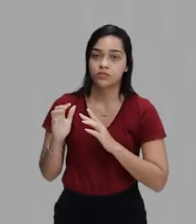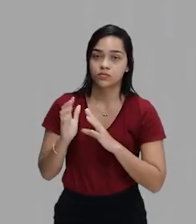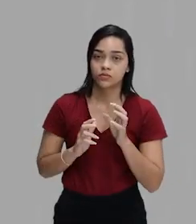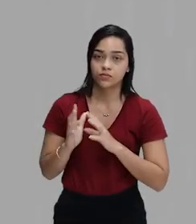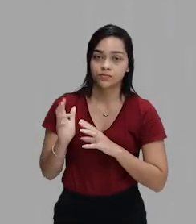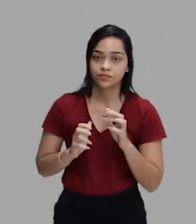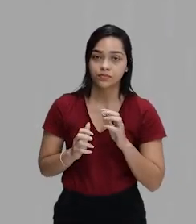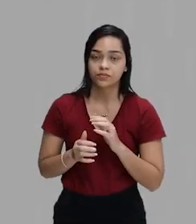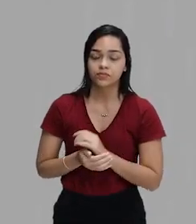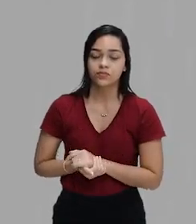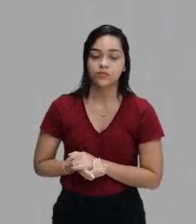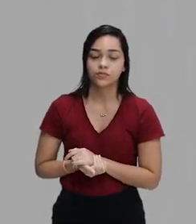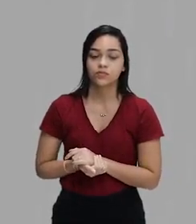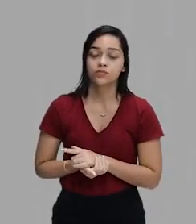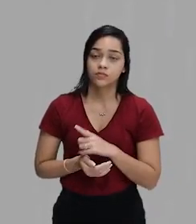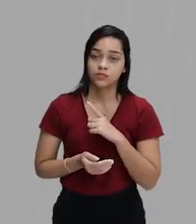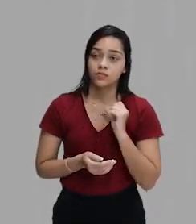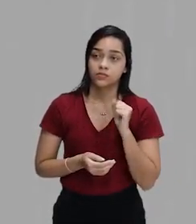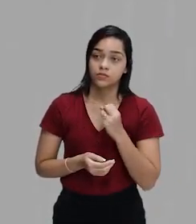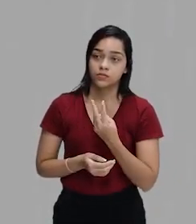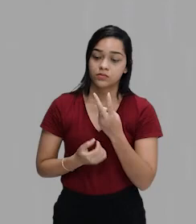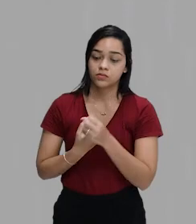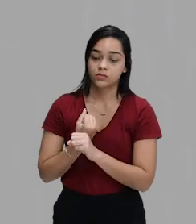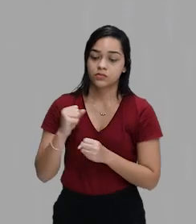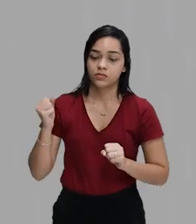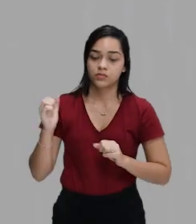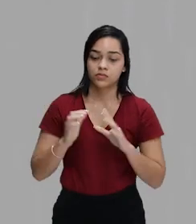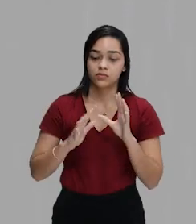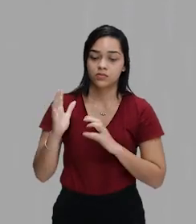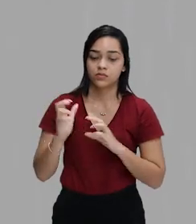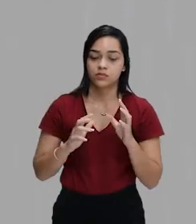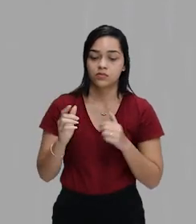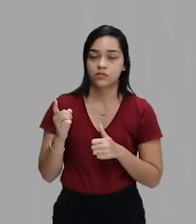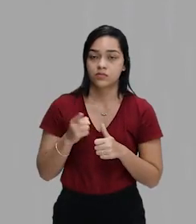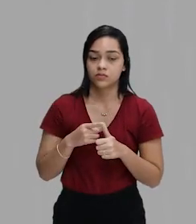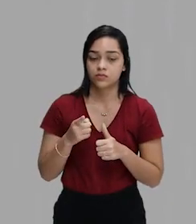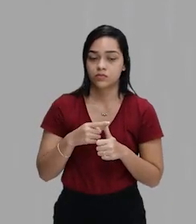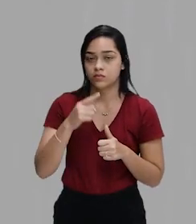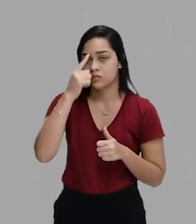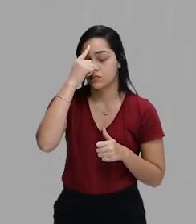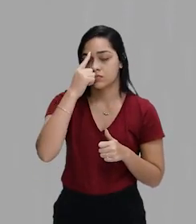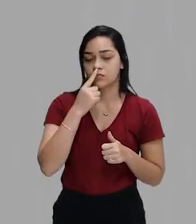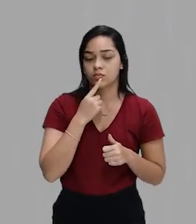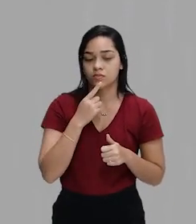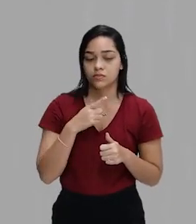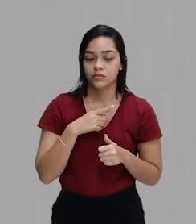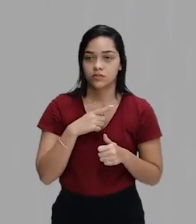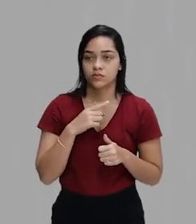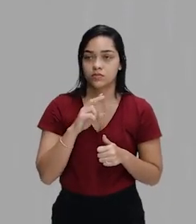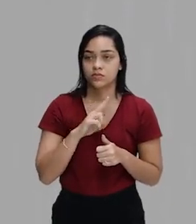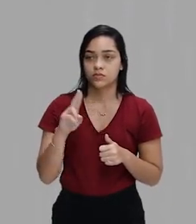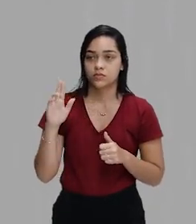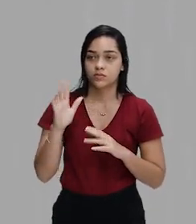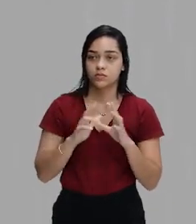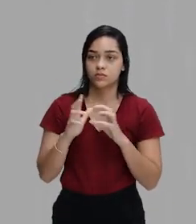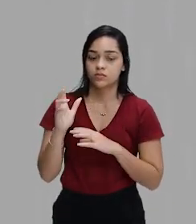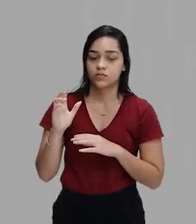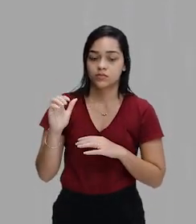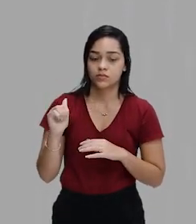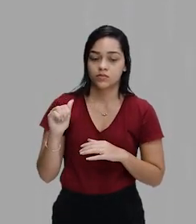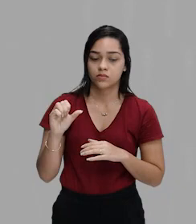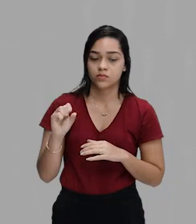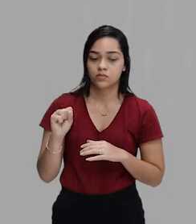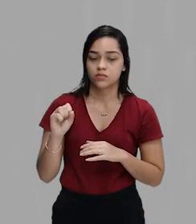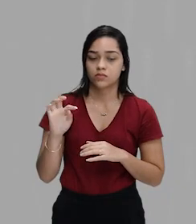Mundial. Nós temos aqui duas grandes batalhas. A primeira imagem é a famosa Batalha de